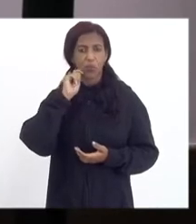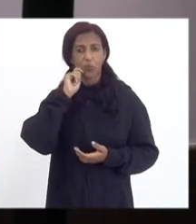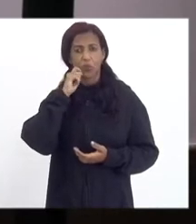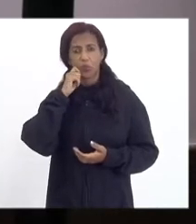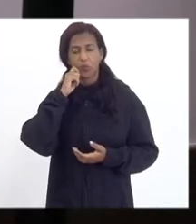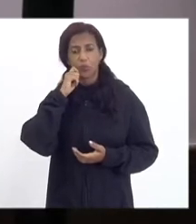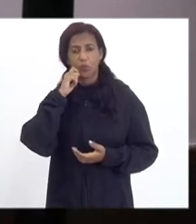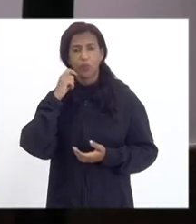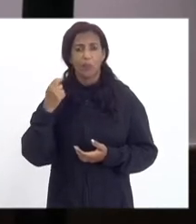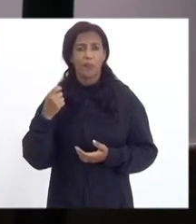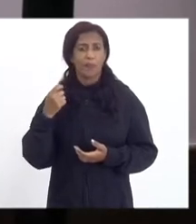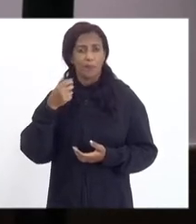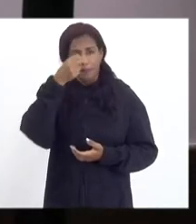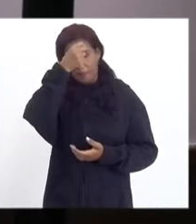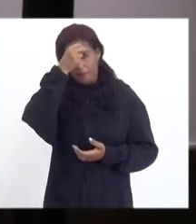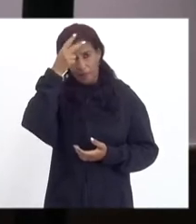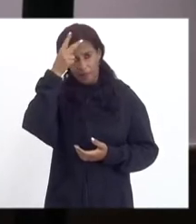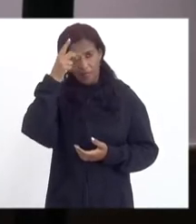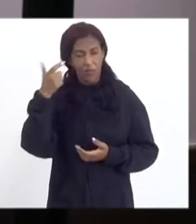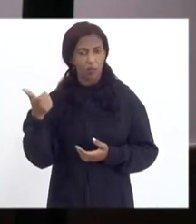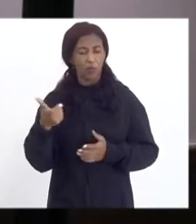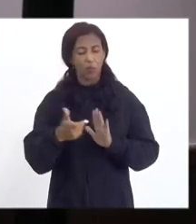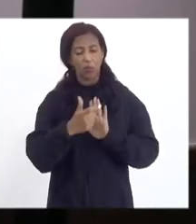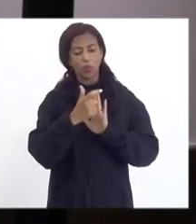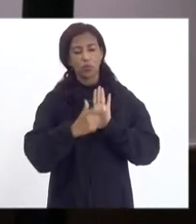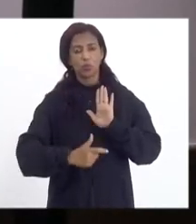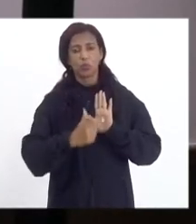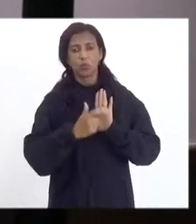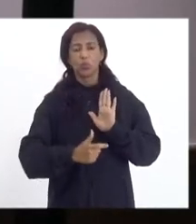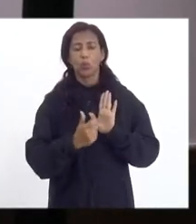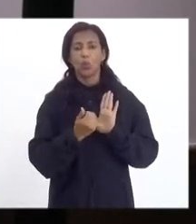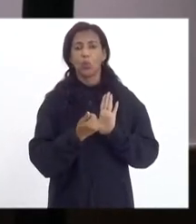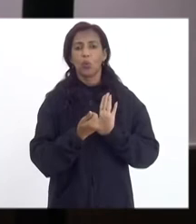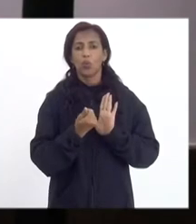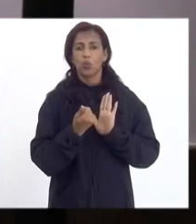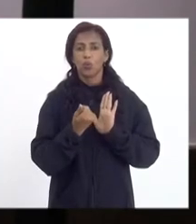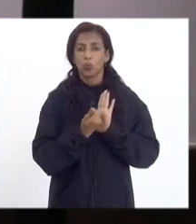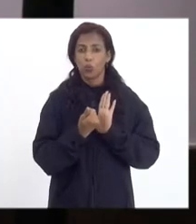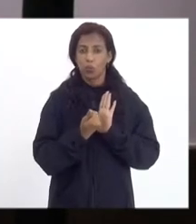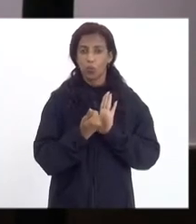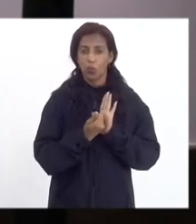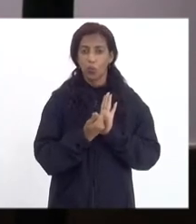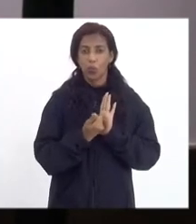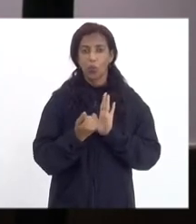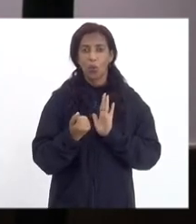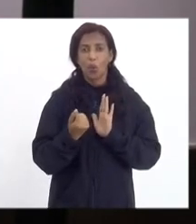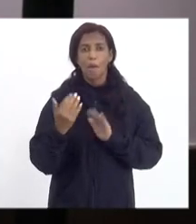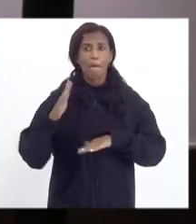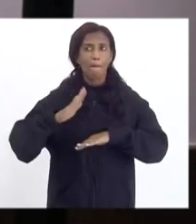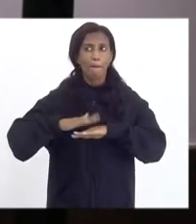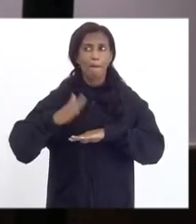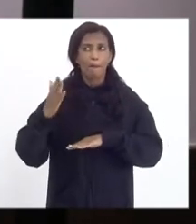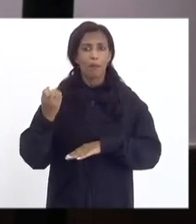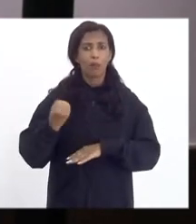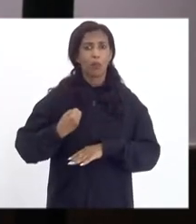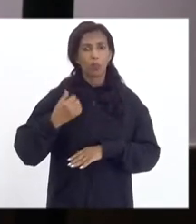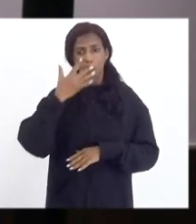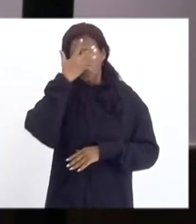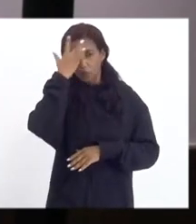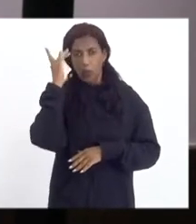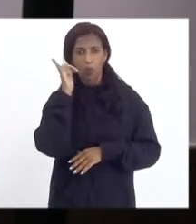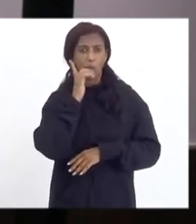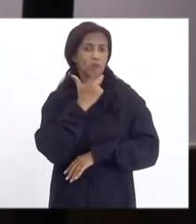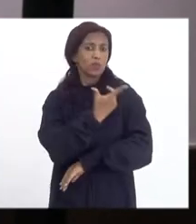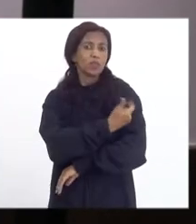foi, com esse passaporte, fazer com que o maior número de pessoas se vacinasse. Porque ele já acabou